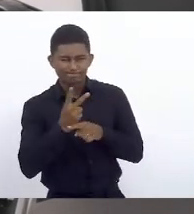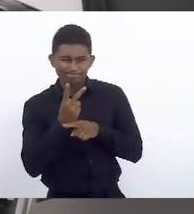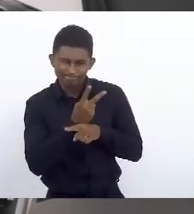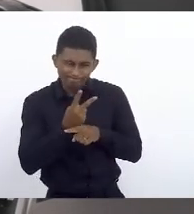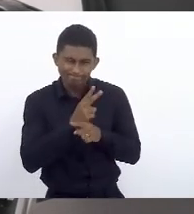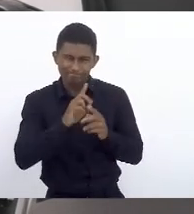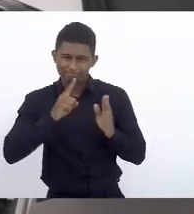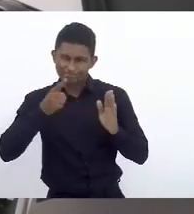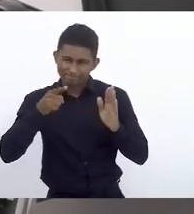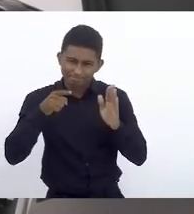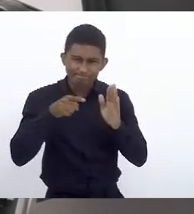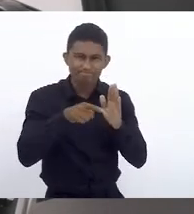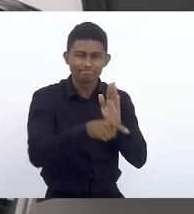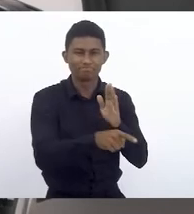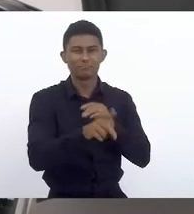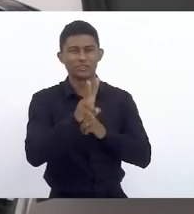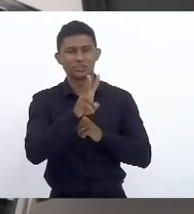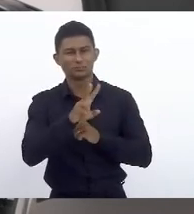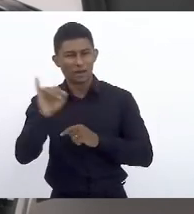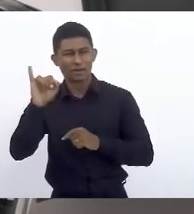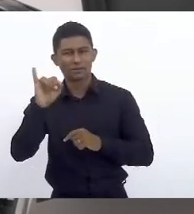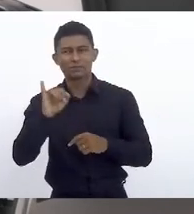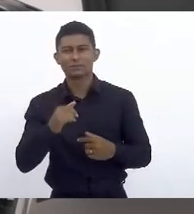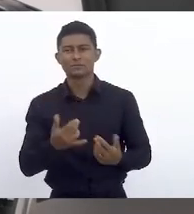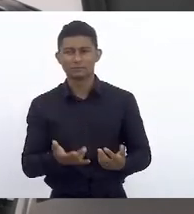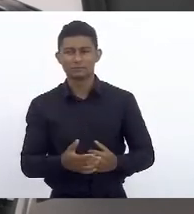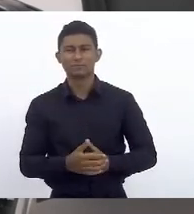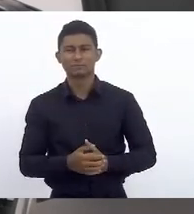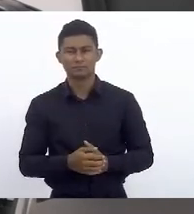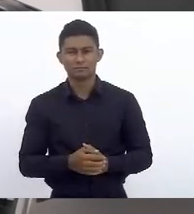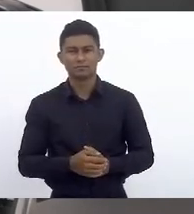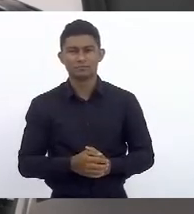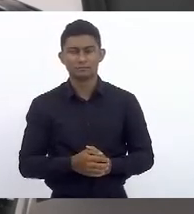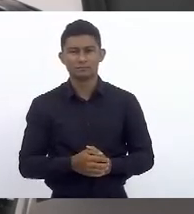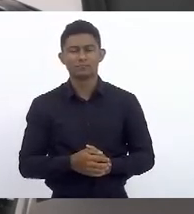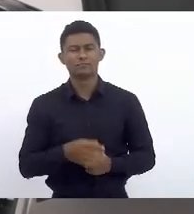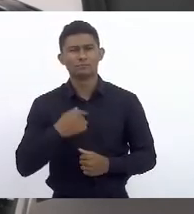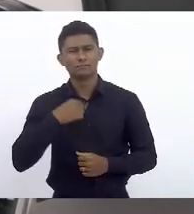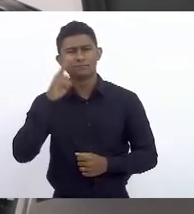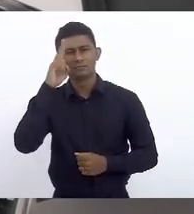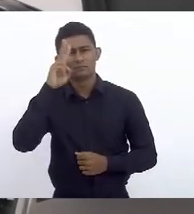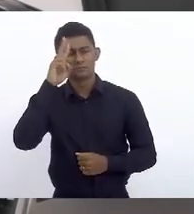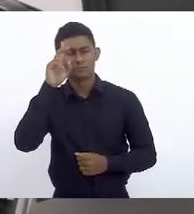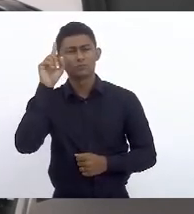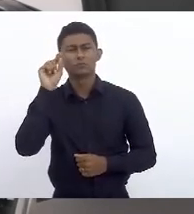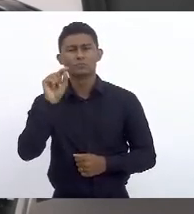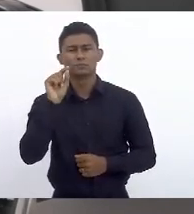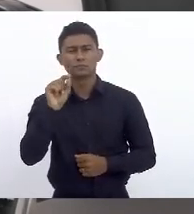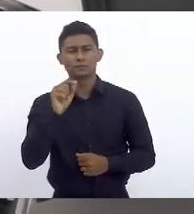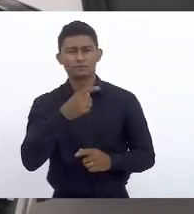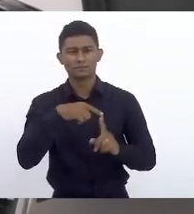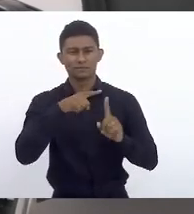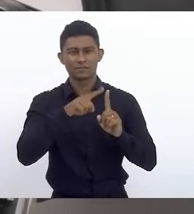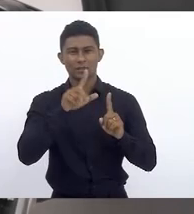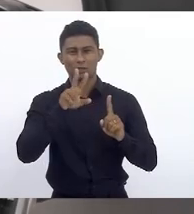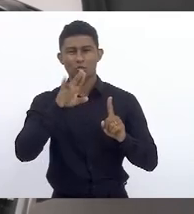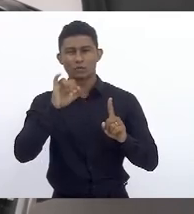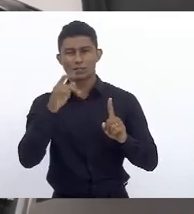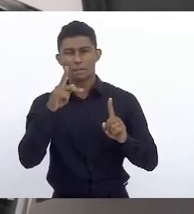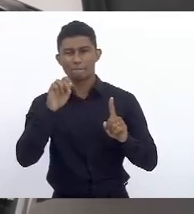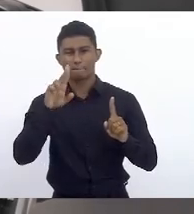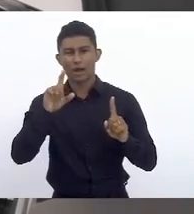dos abatimentos da participação especial. Lembro bem de um quadro que o Luiz Paulo produziu